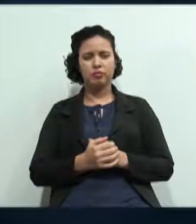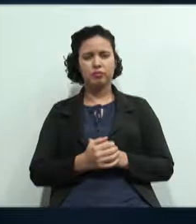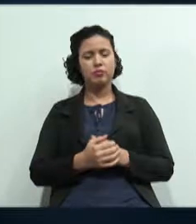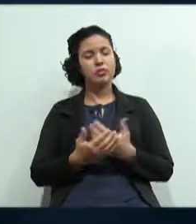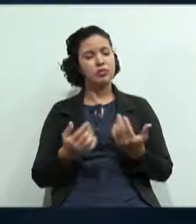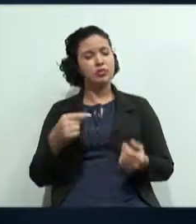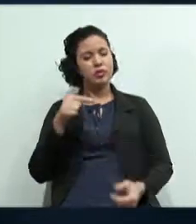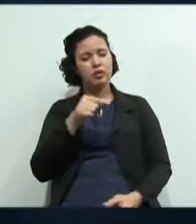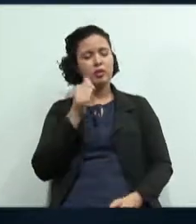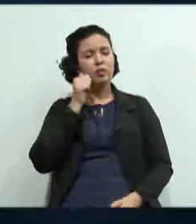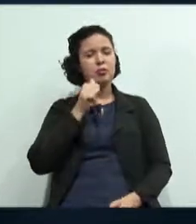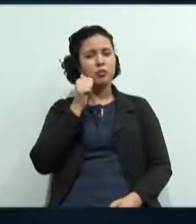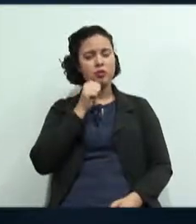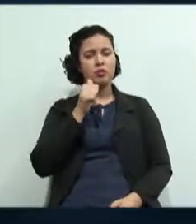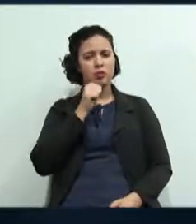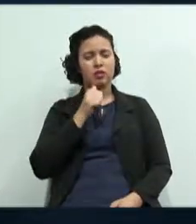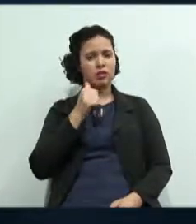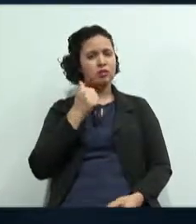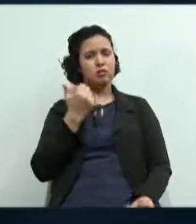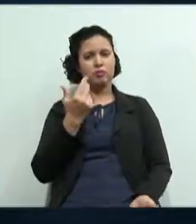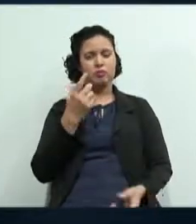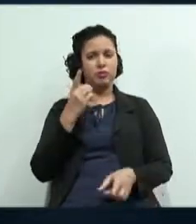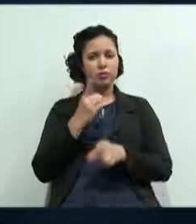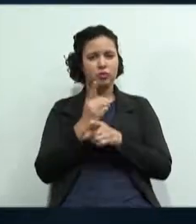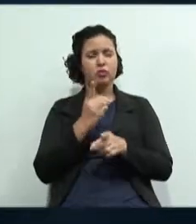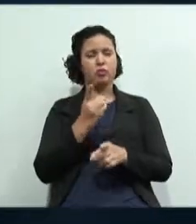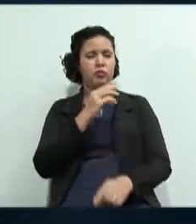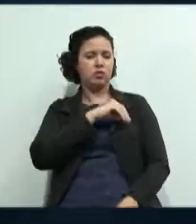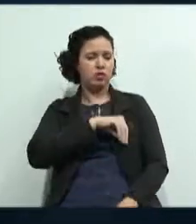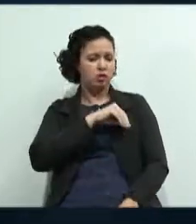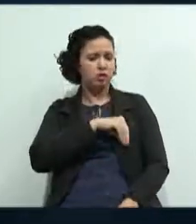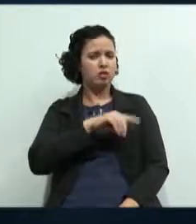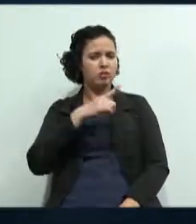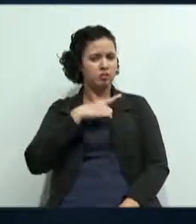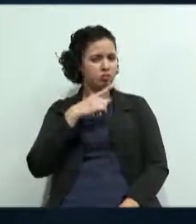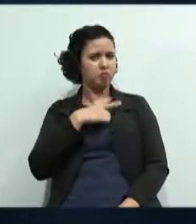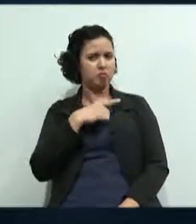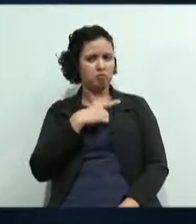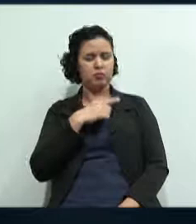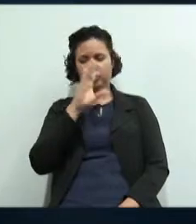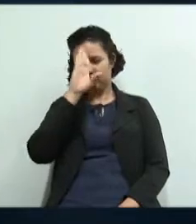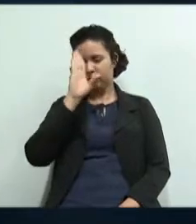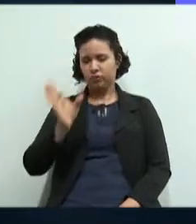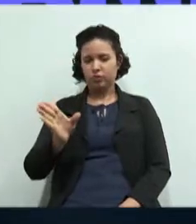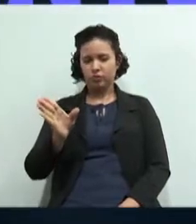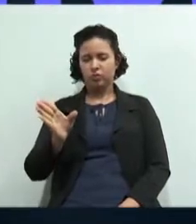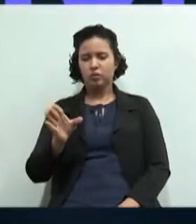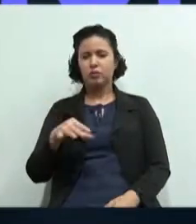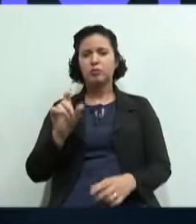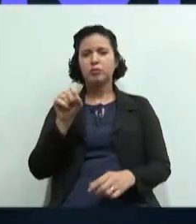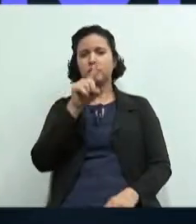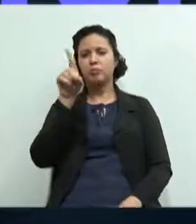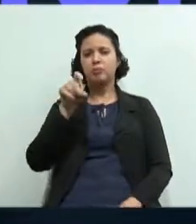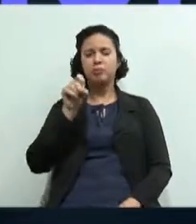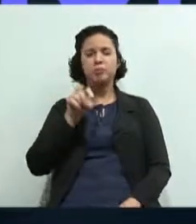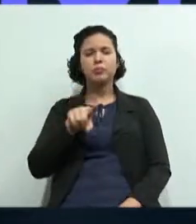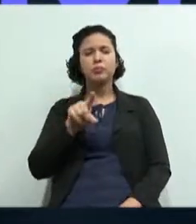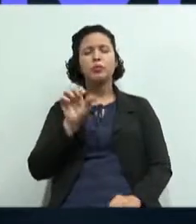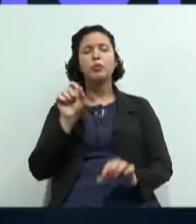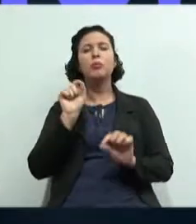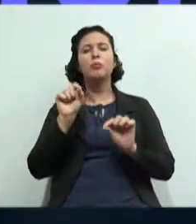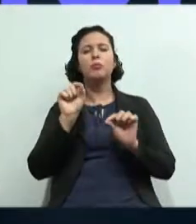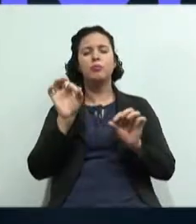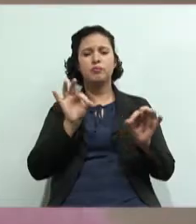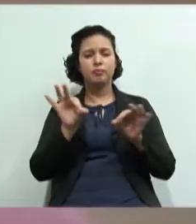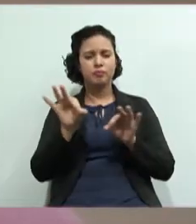de descobrir que o seu salário vai ter um destino fixo. Mas aí bateu aquela dúvida, não é? O que é planejamento para